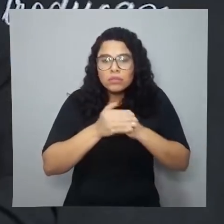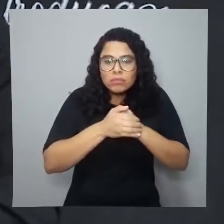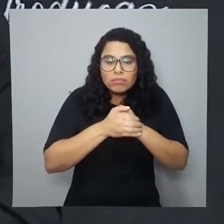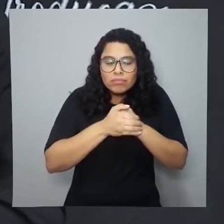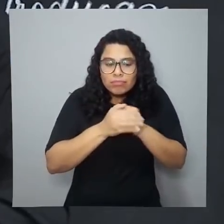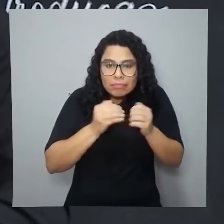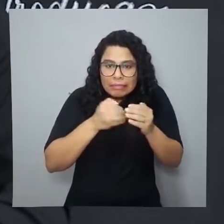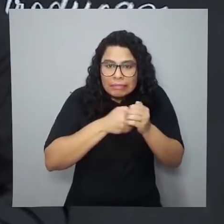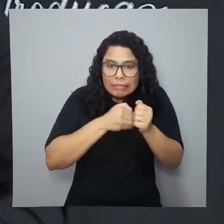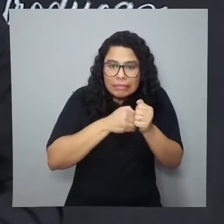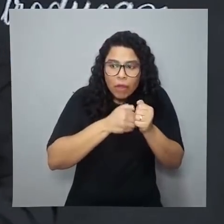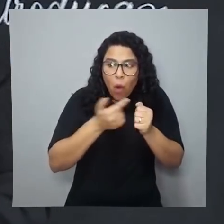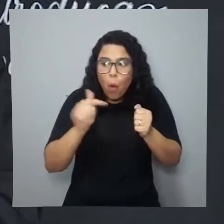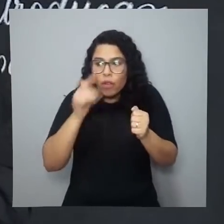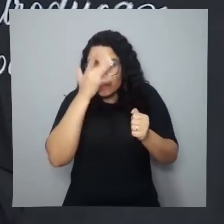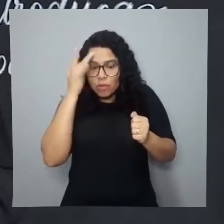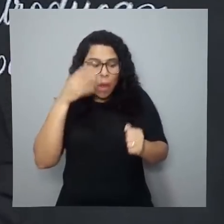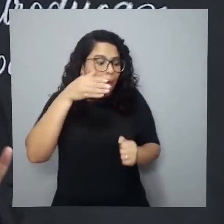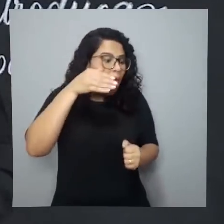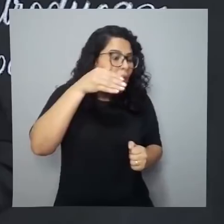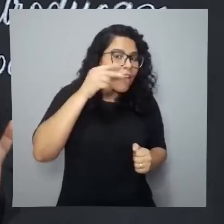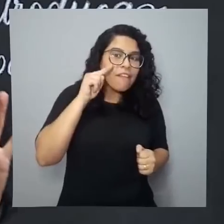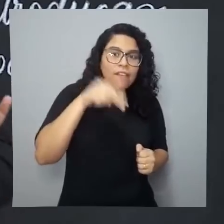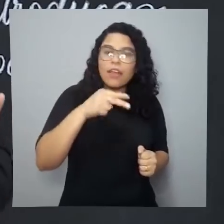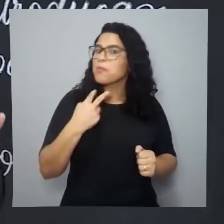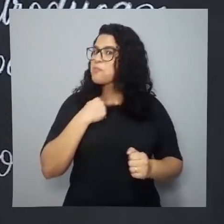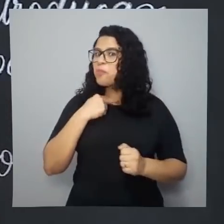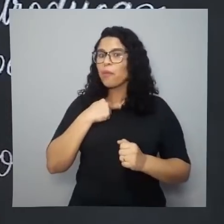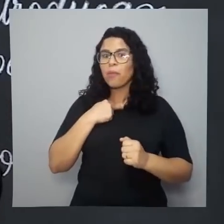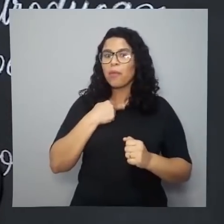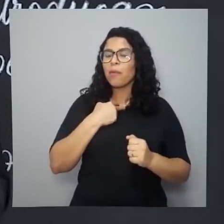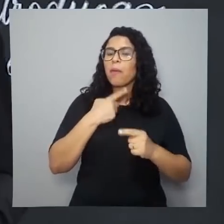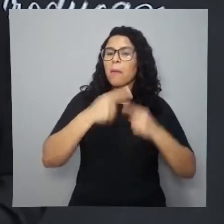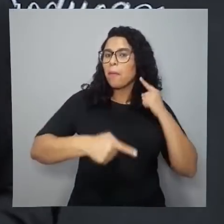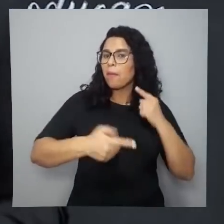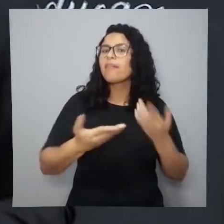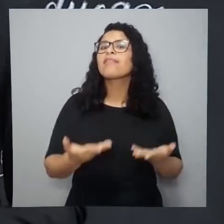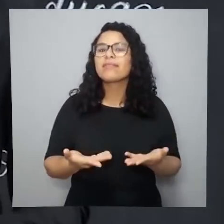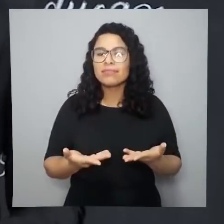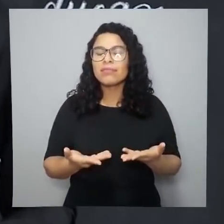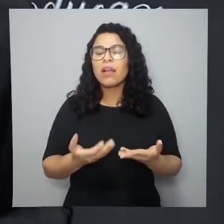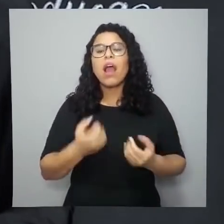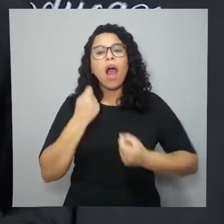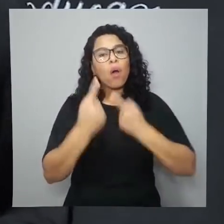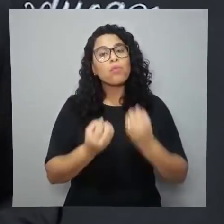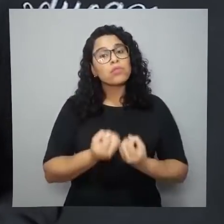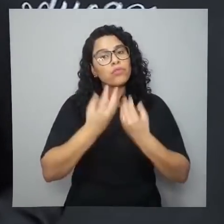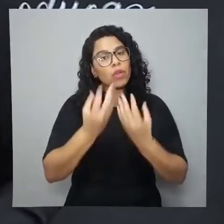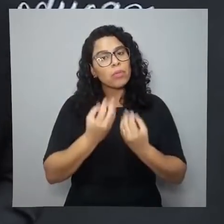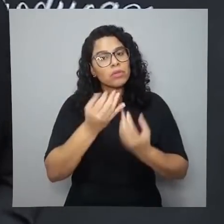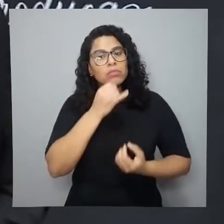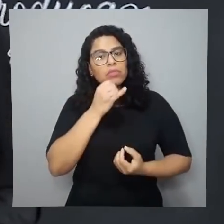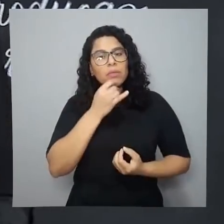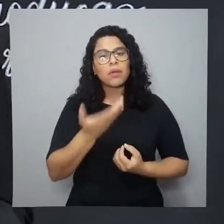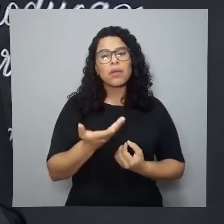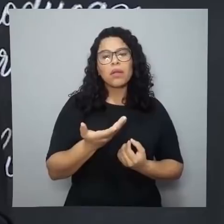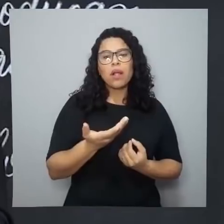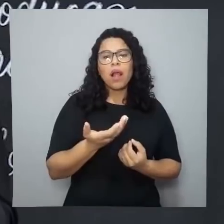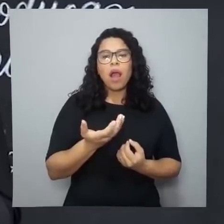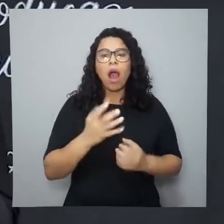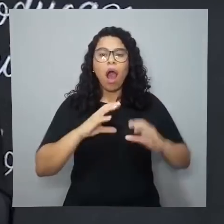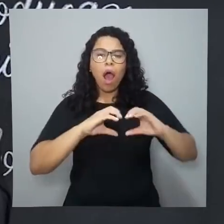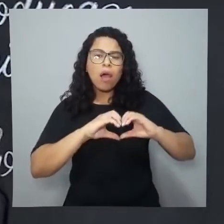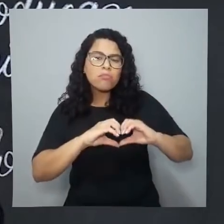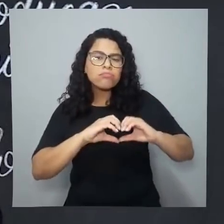tem gente que não gosta nem que o outro se aproxime do texto. Tem gente que até gosta de mostrar um pouco, mas assim, certas informações de um diário, como a revelação de um amor, a revelação